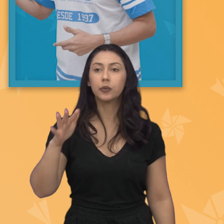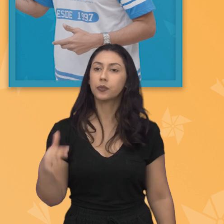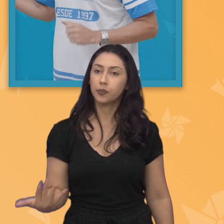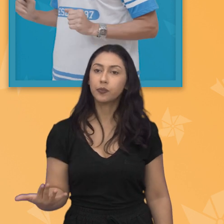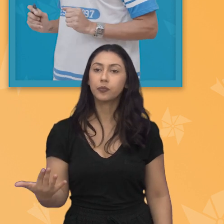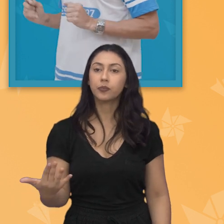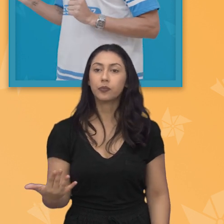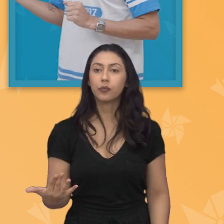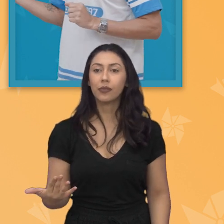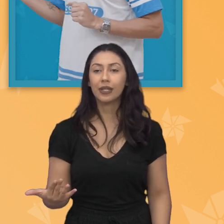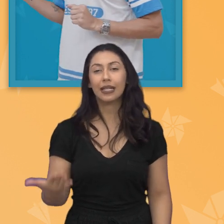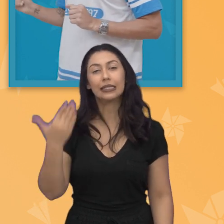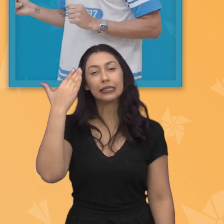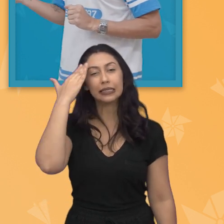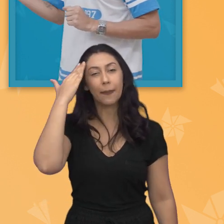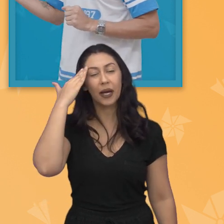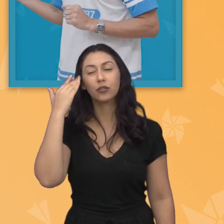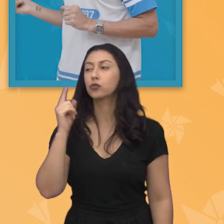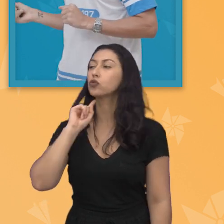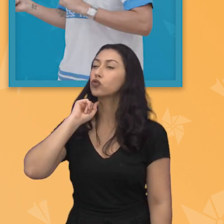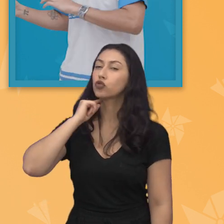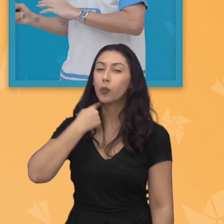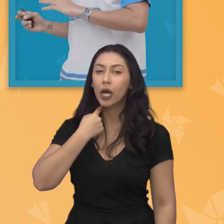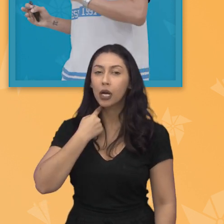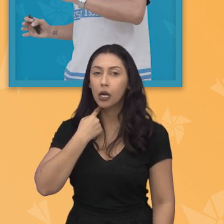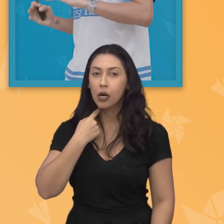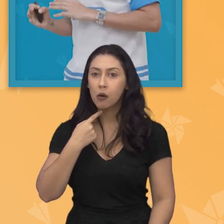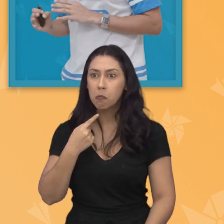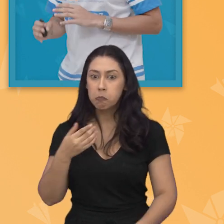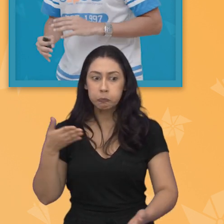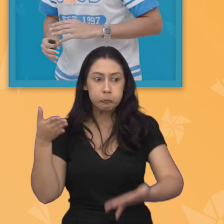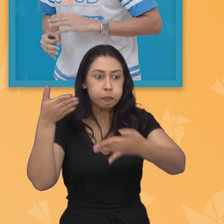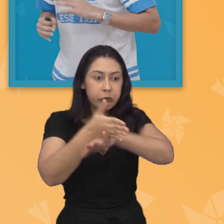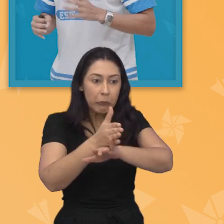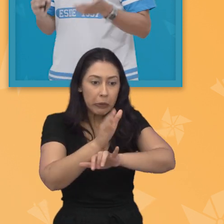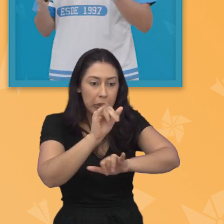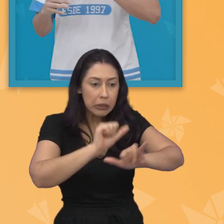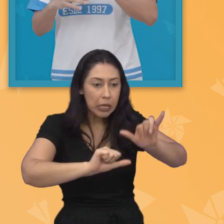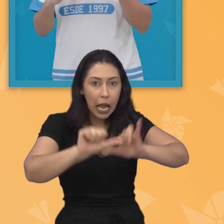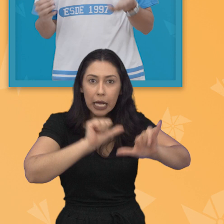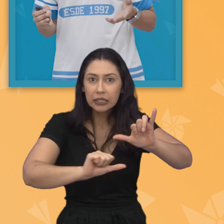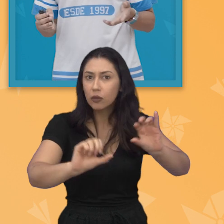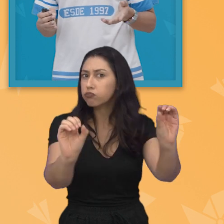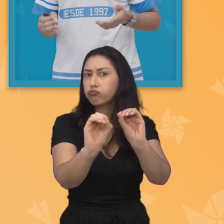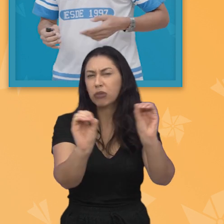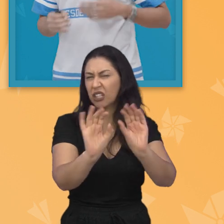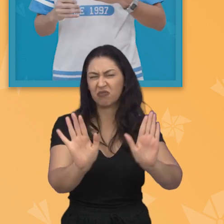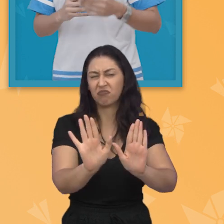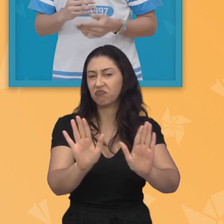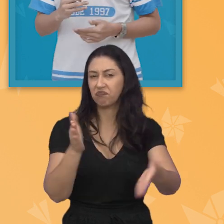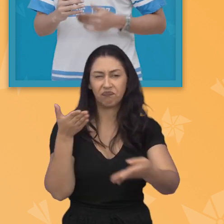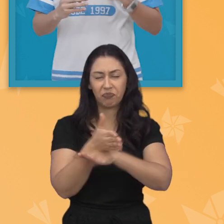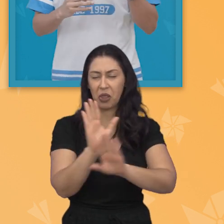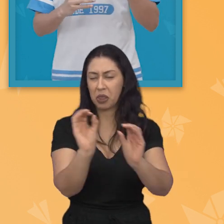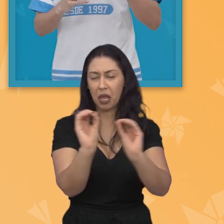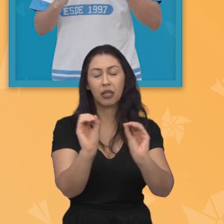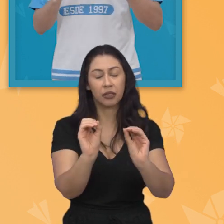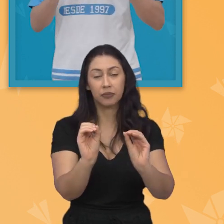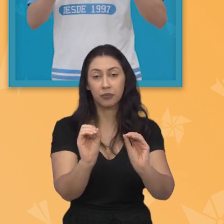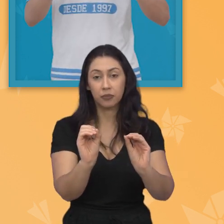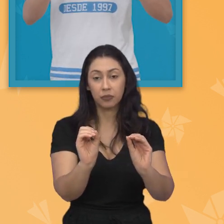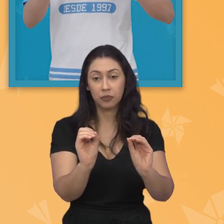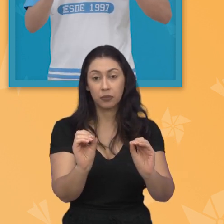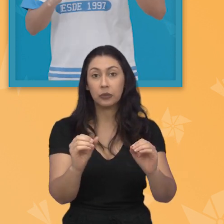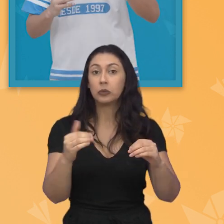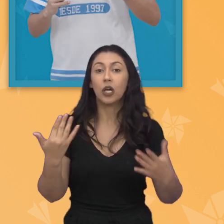né? Aí fala assim, então considere-se que essas impurezas não reagem com os outros reagentes, ou seja, elas são inertes, né? Considerando que a gente só